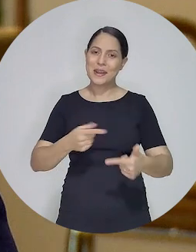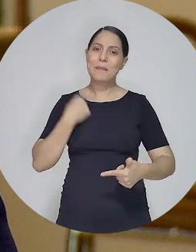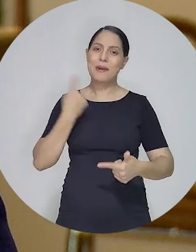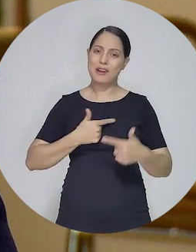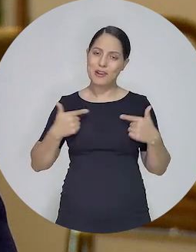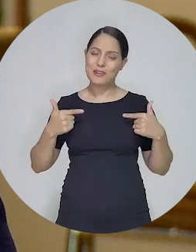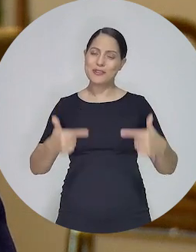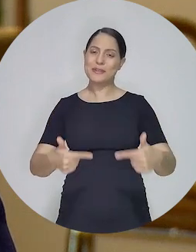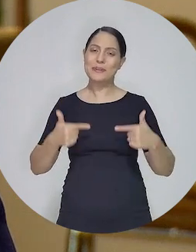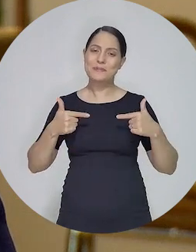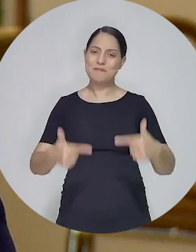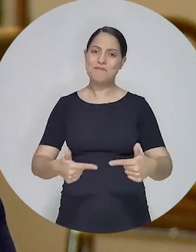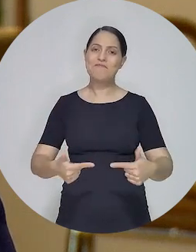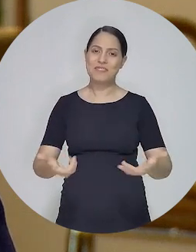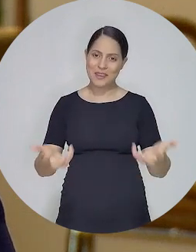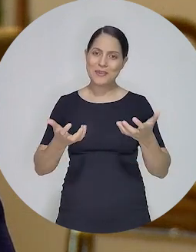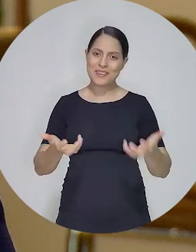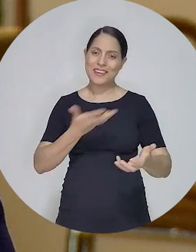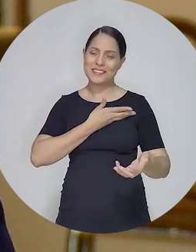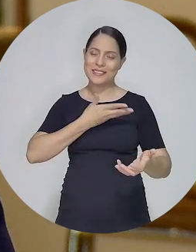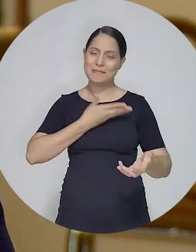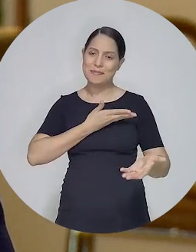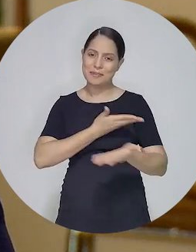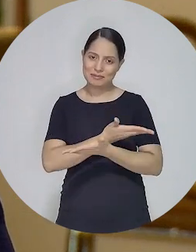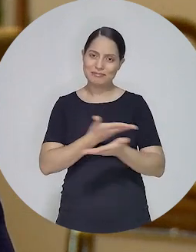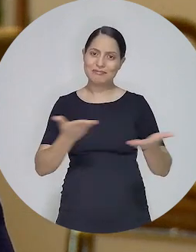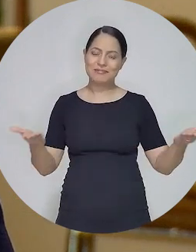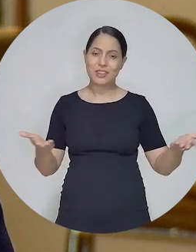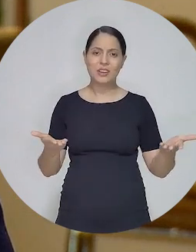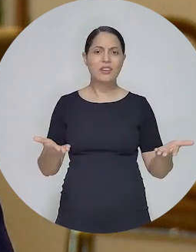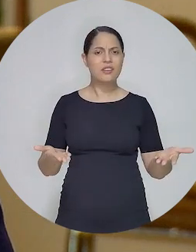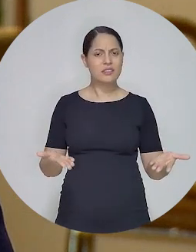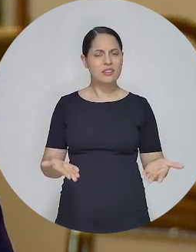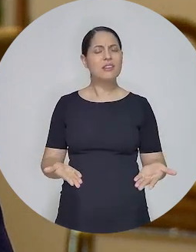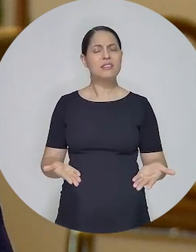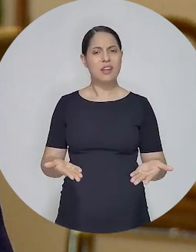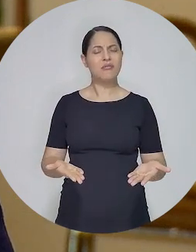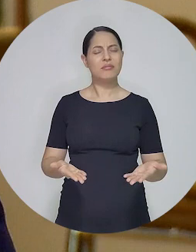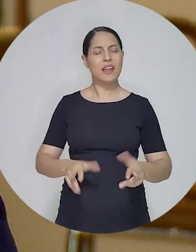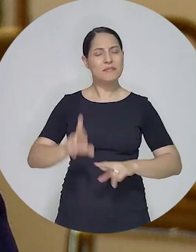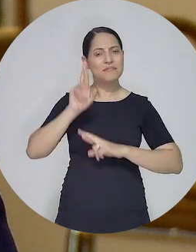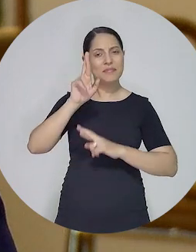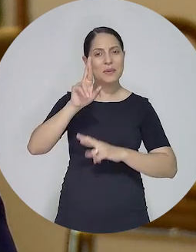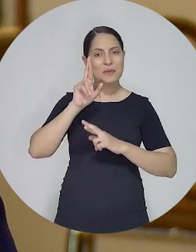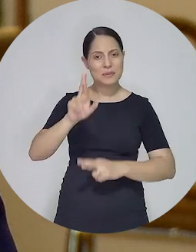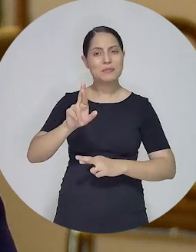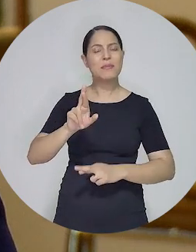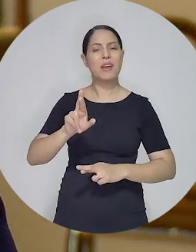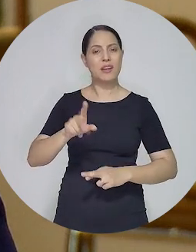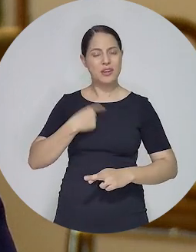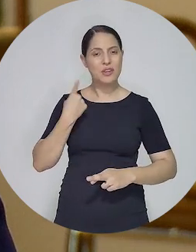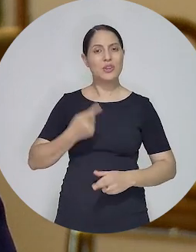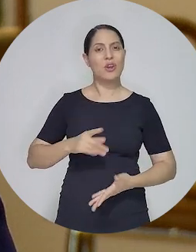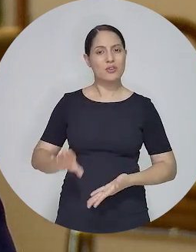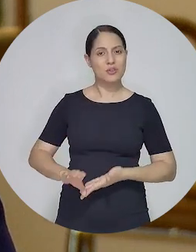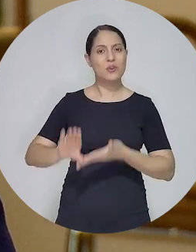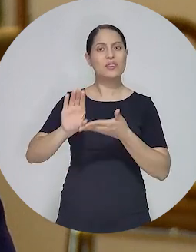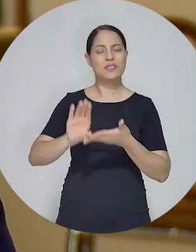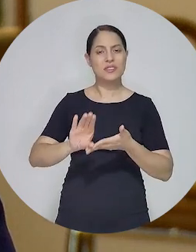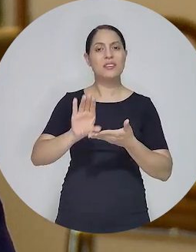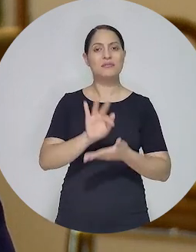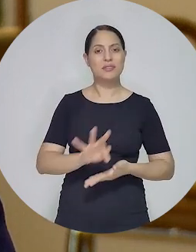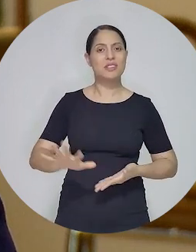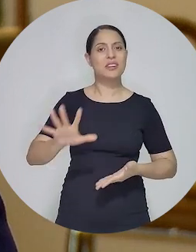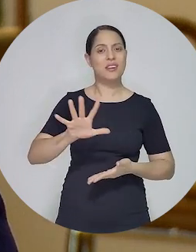no nosso trabalho, acreditando na dedicação que nós estamos imprimindo à frente da presidência da Ordem, juntamente com a diretoria, com o